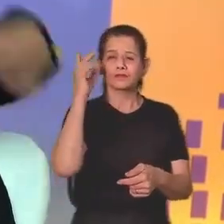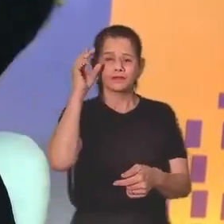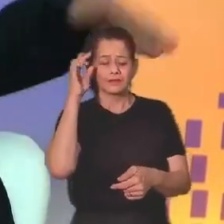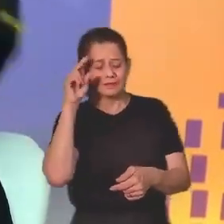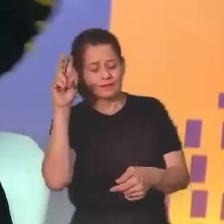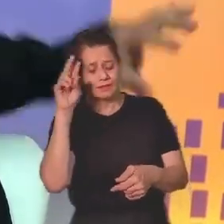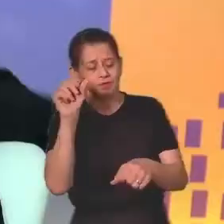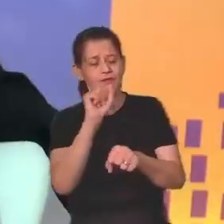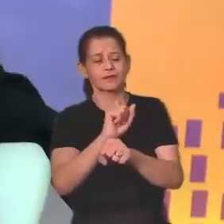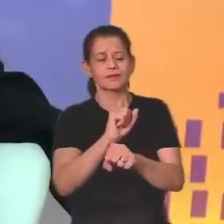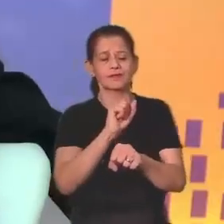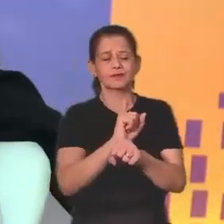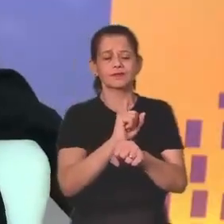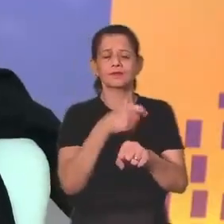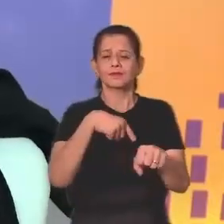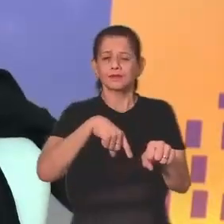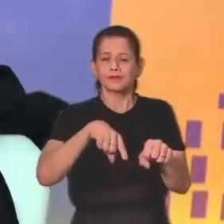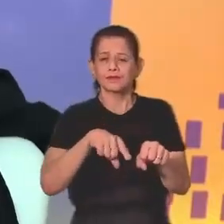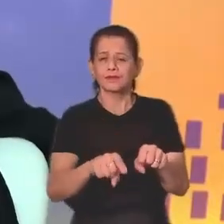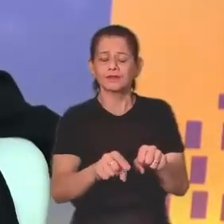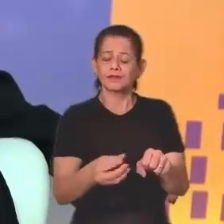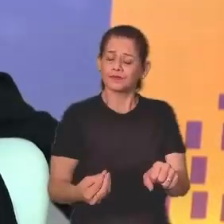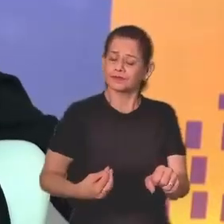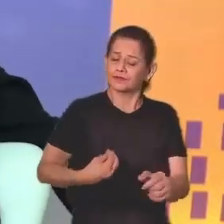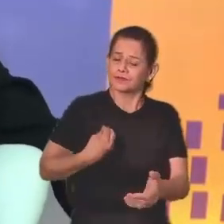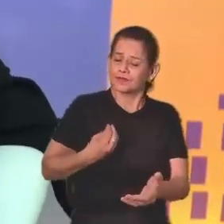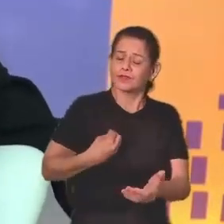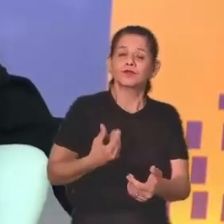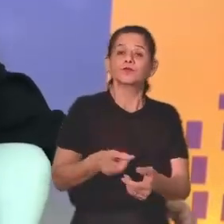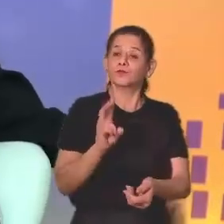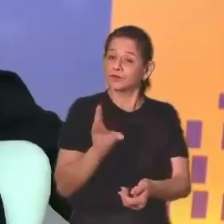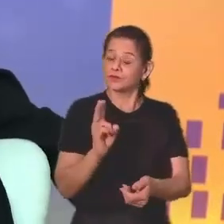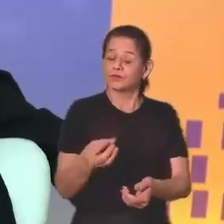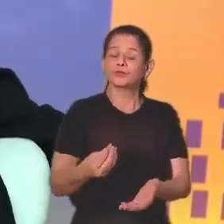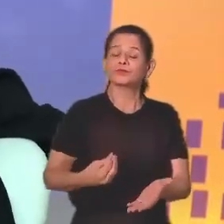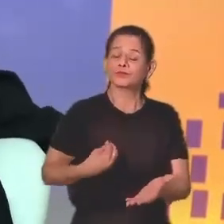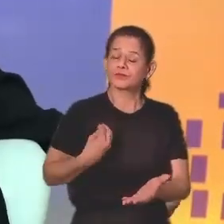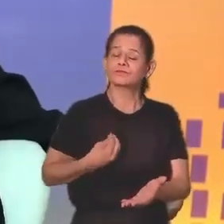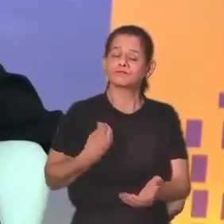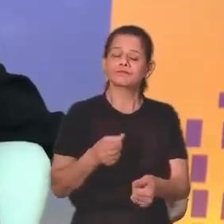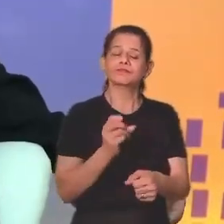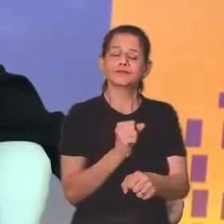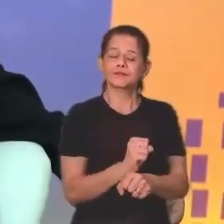e a esperança sempre estava viva na minha vida, e está ainda, graças a Deus.